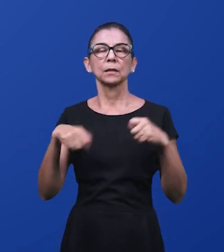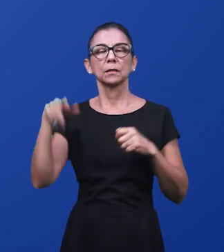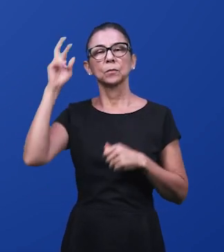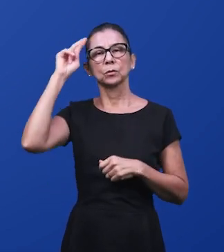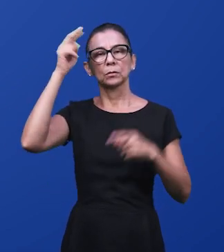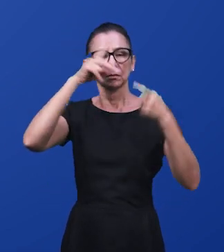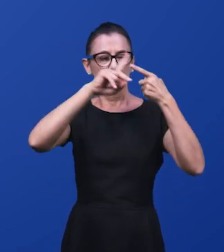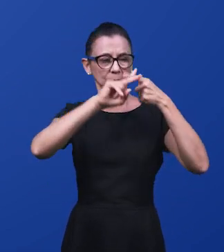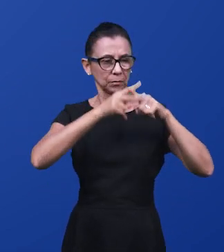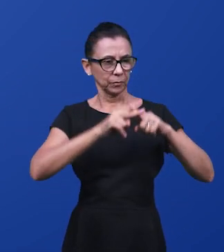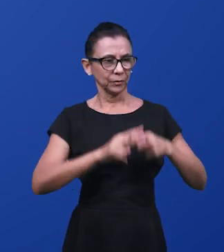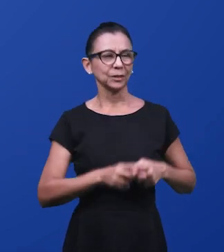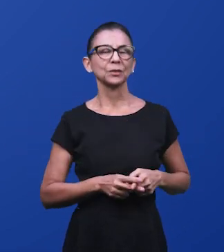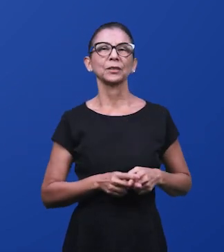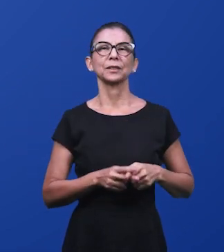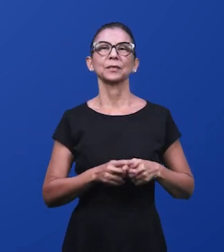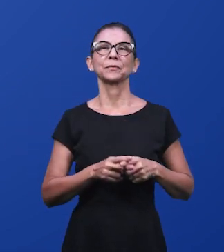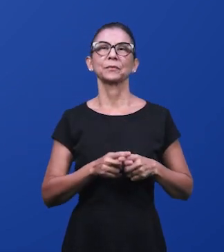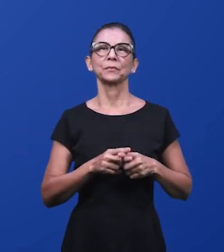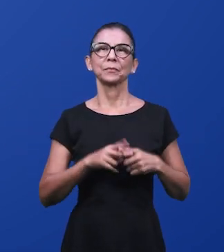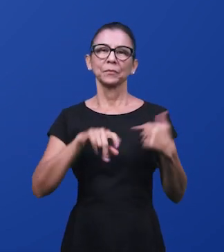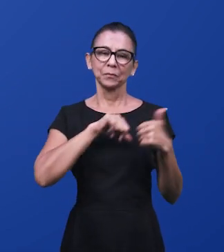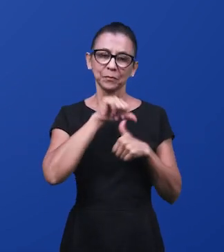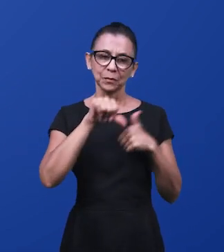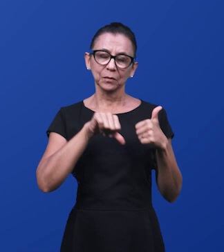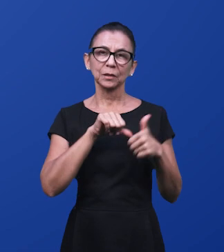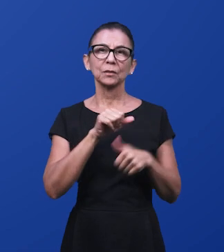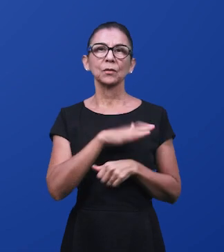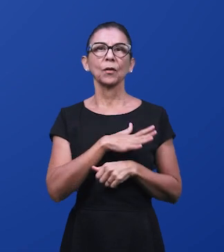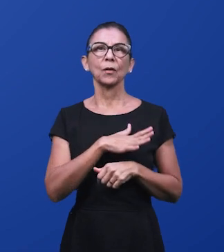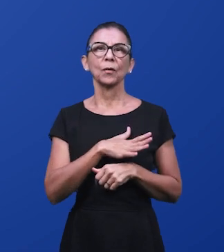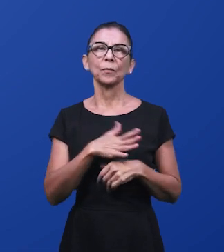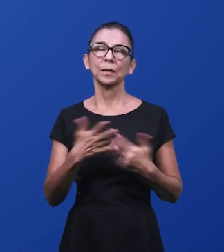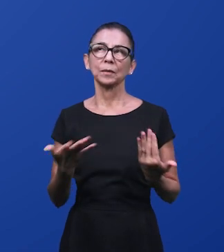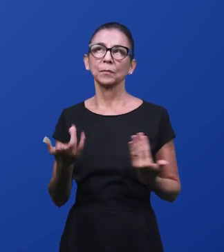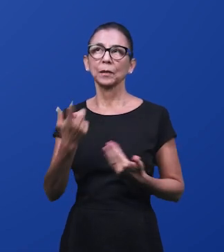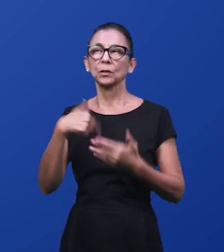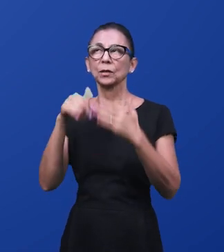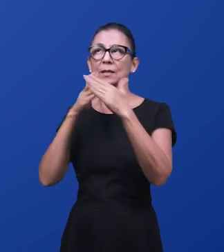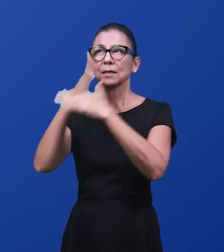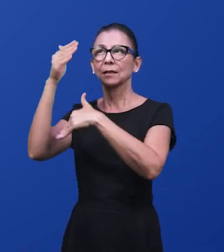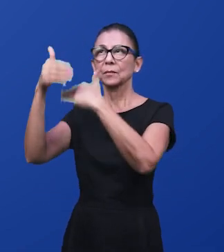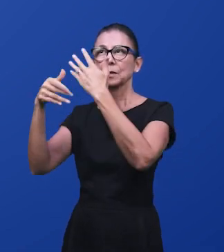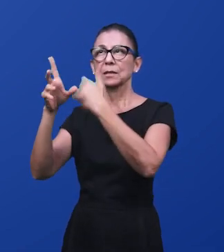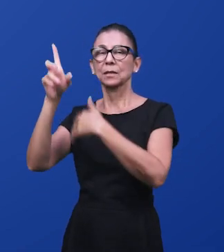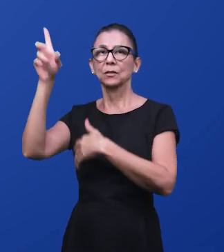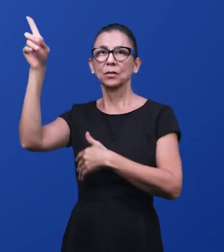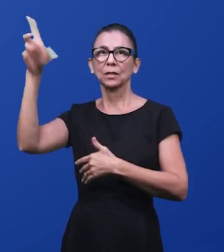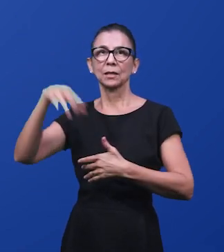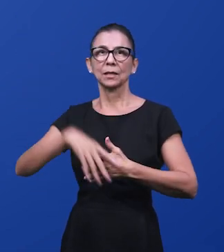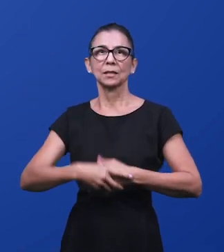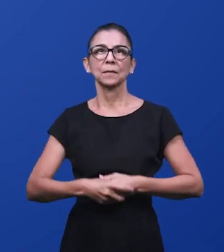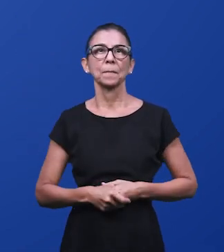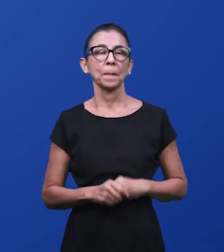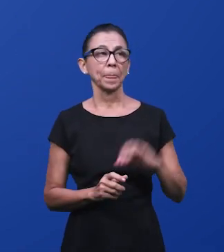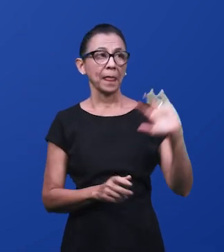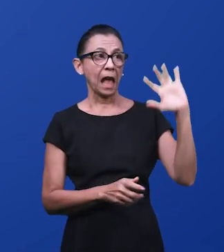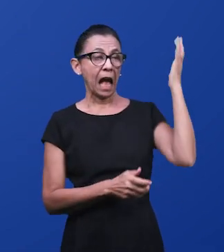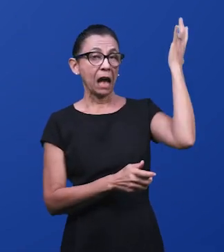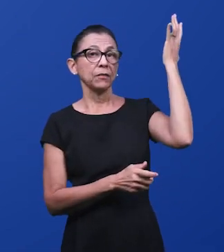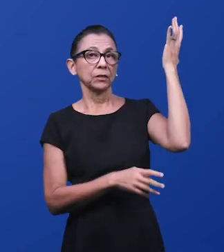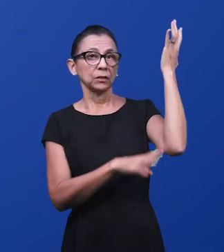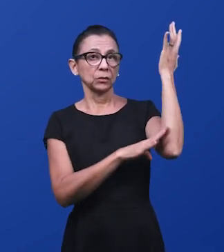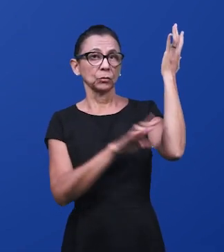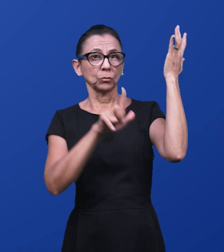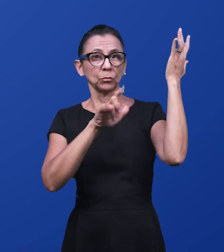estar diante dEle. E lá não vai ser a nossa beleza, porque elas eram árvores muito bonitas, árvores muito altivas, que vão aparecer, né? Não é a